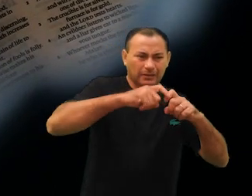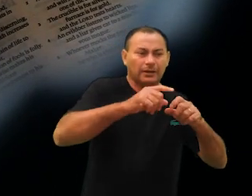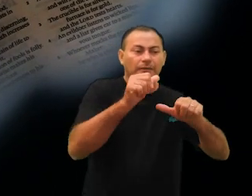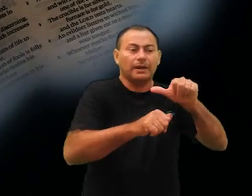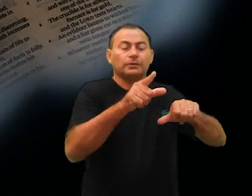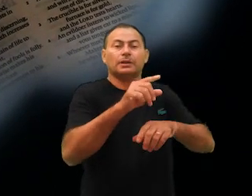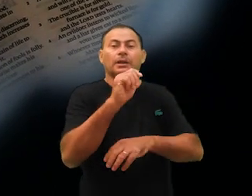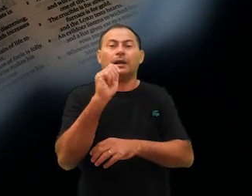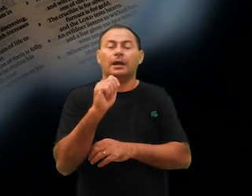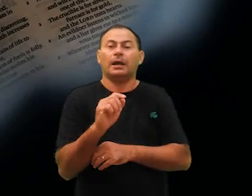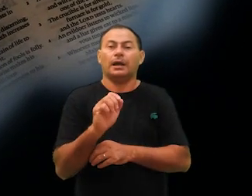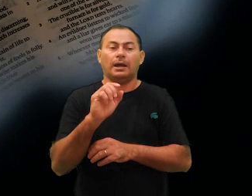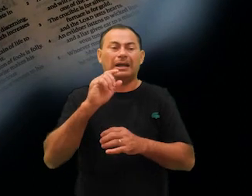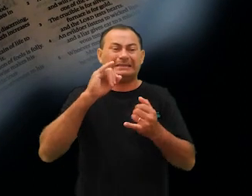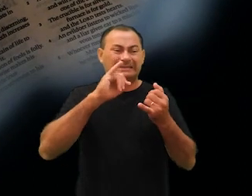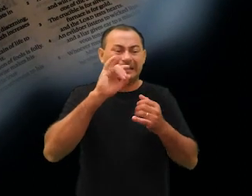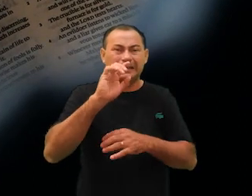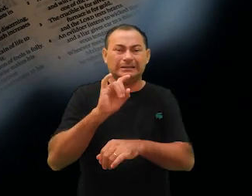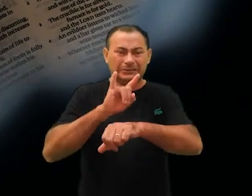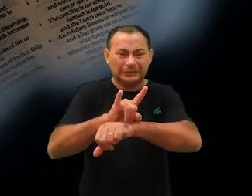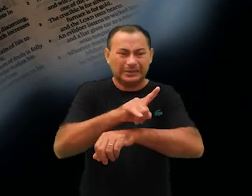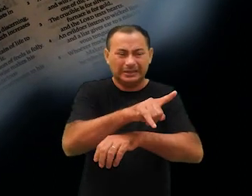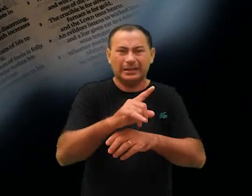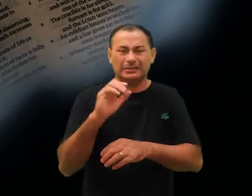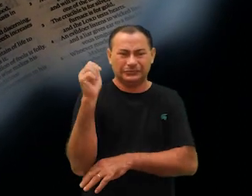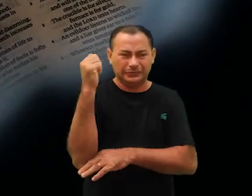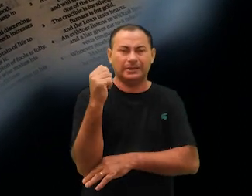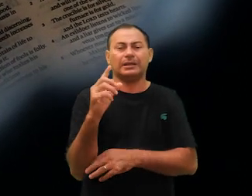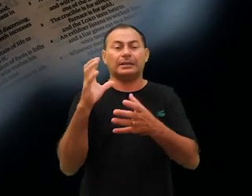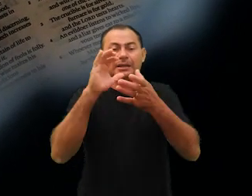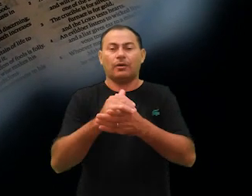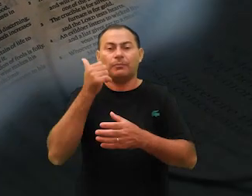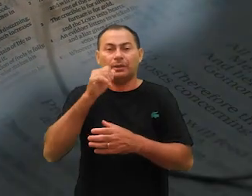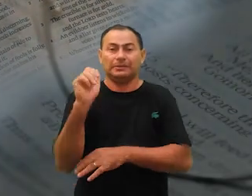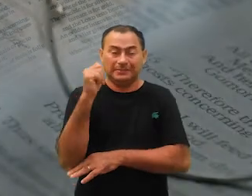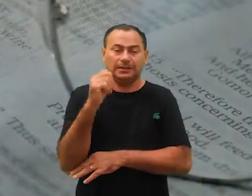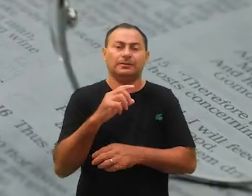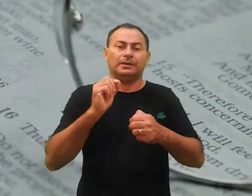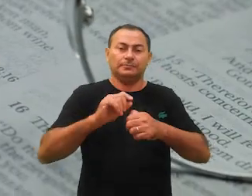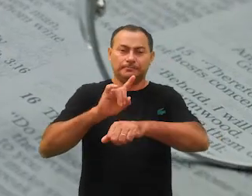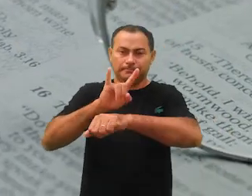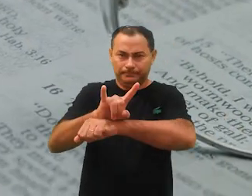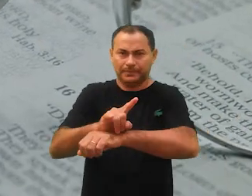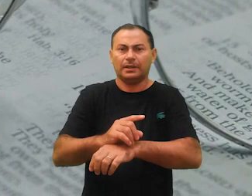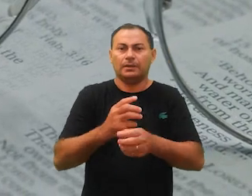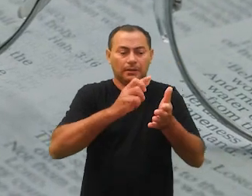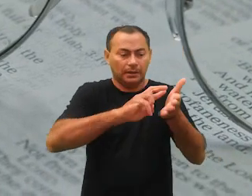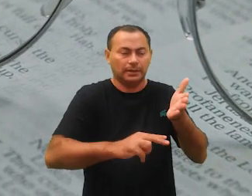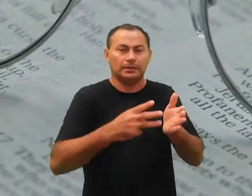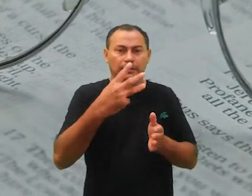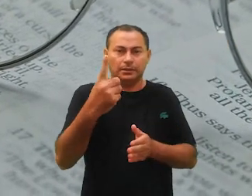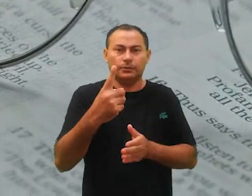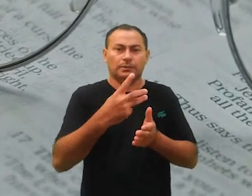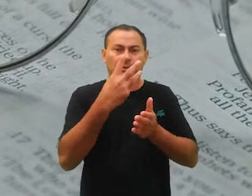que ela se torne adúltera, e quem se casar com uma mulher divorciada estará cometendo adultério. Acabei de ler os versículos 31